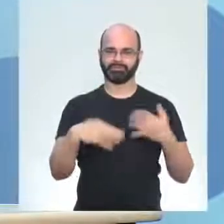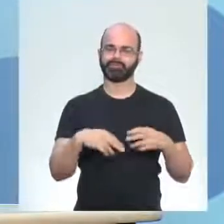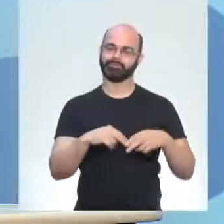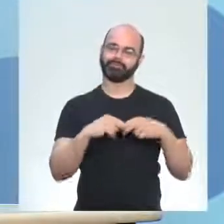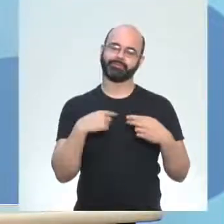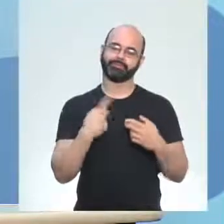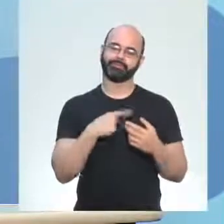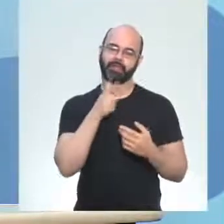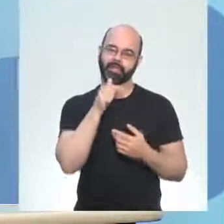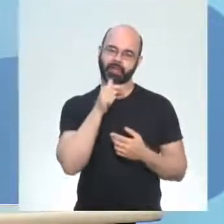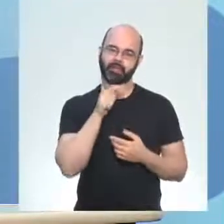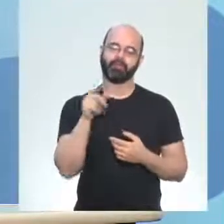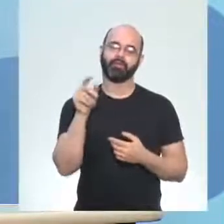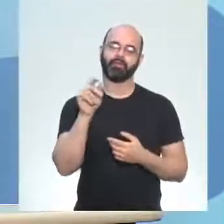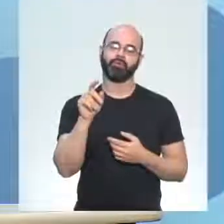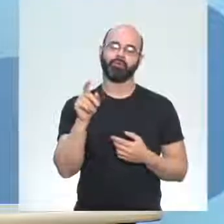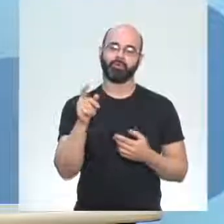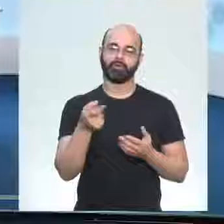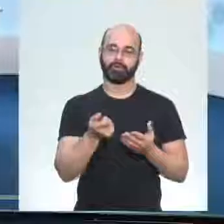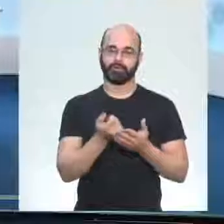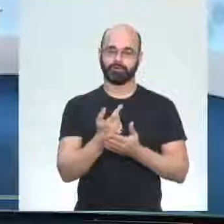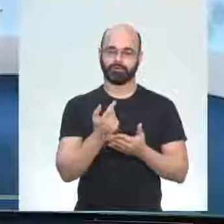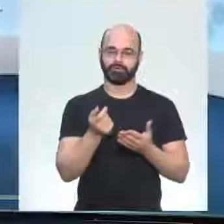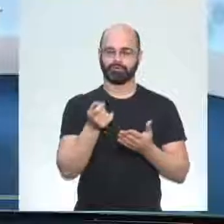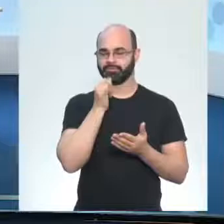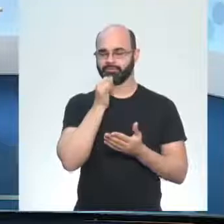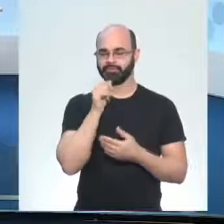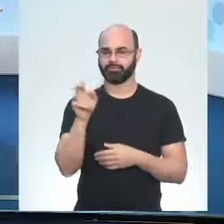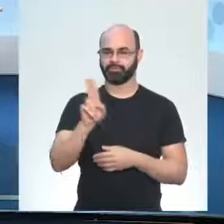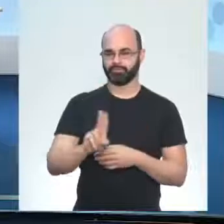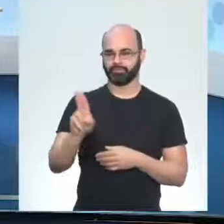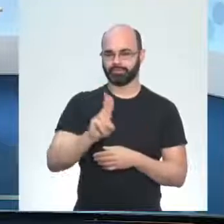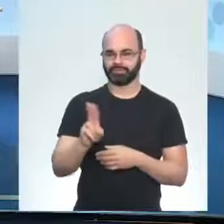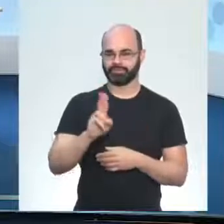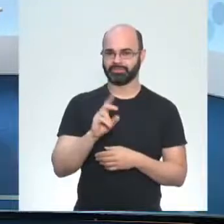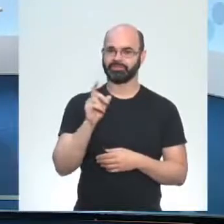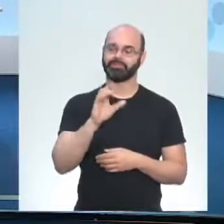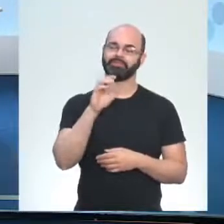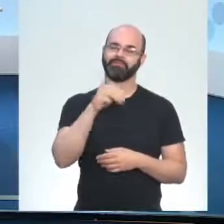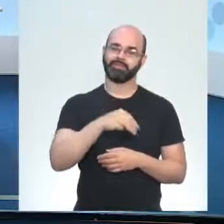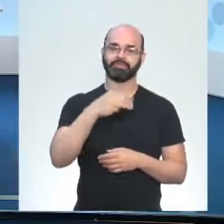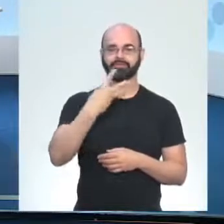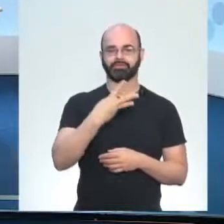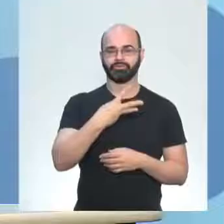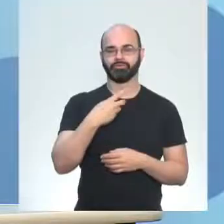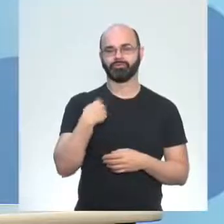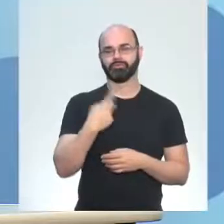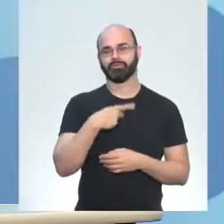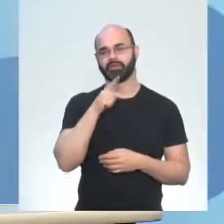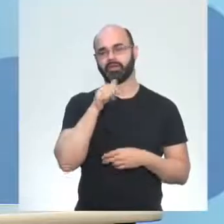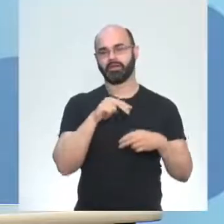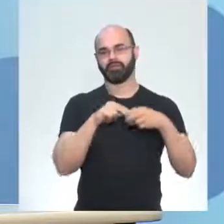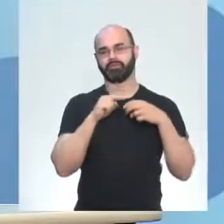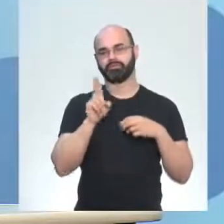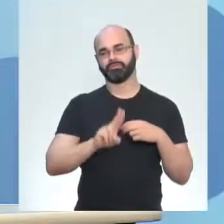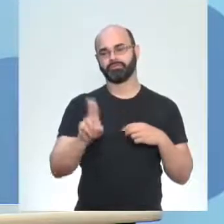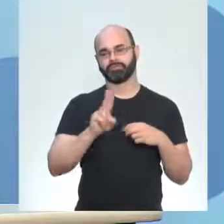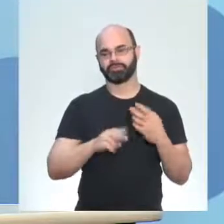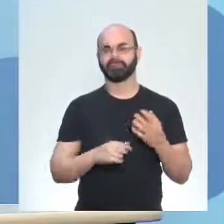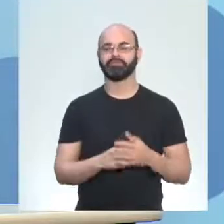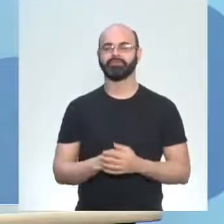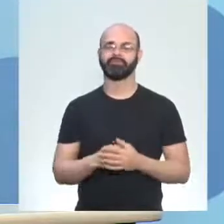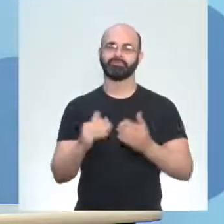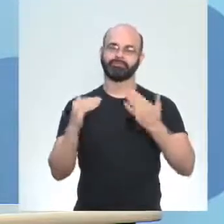de água vem em metros cúbicos na nossa conta, né? Exato. Vem em metros cúbicos por conta disso. Já respondendo